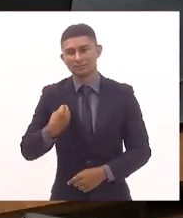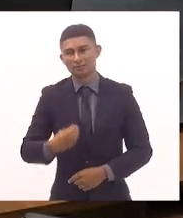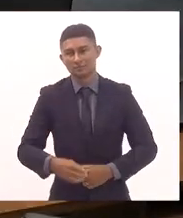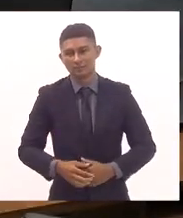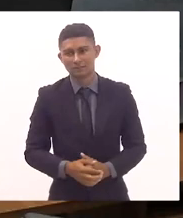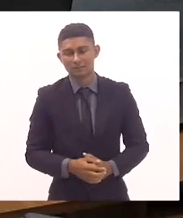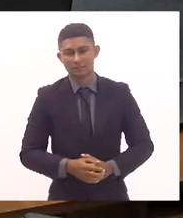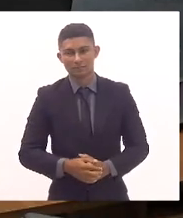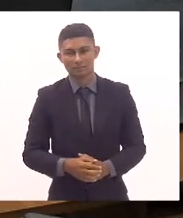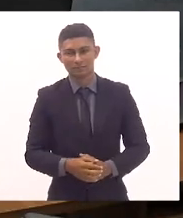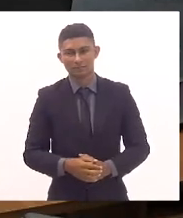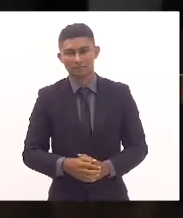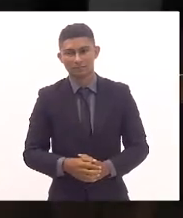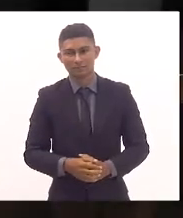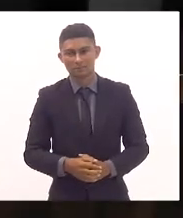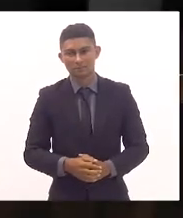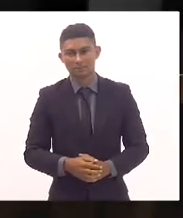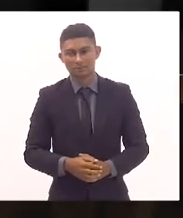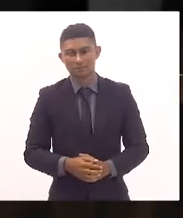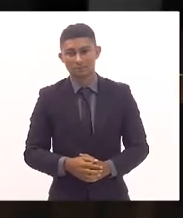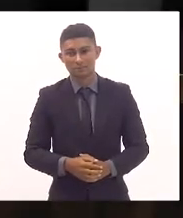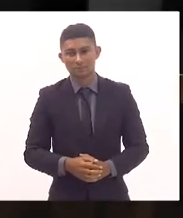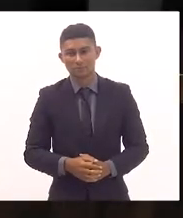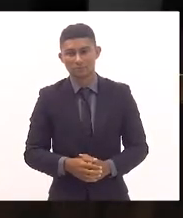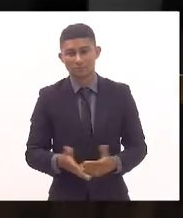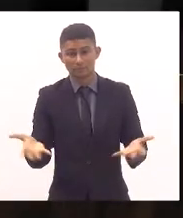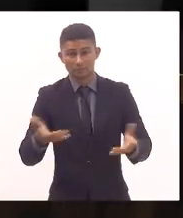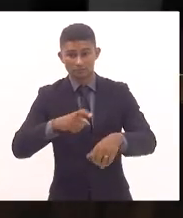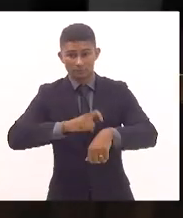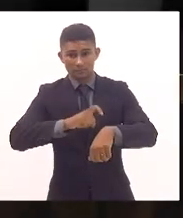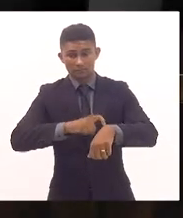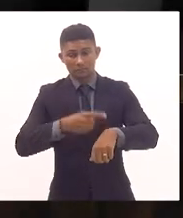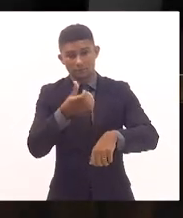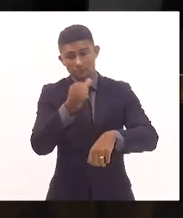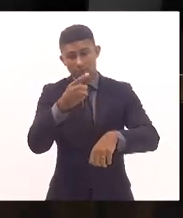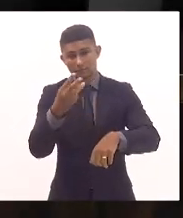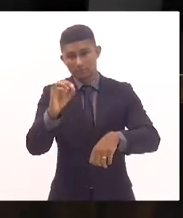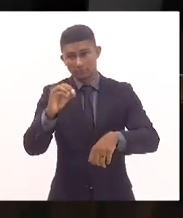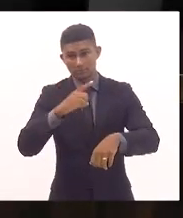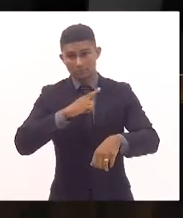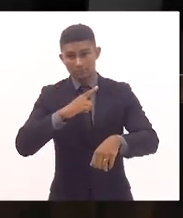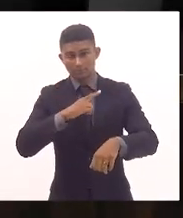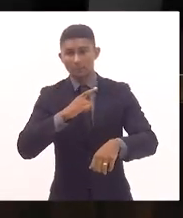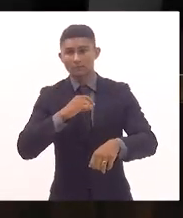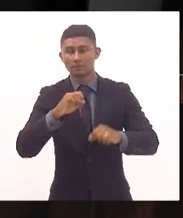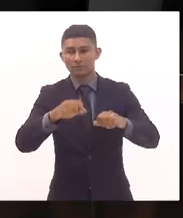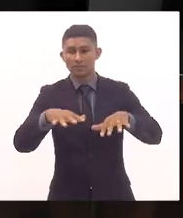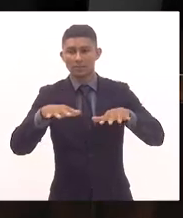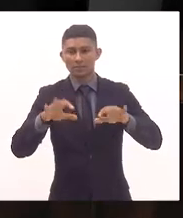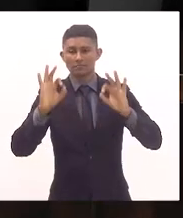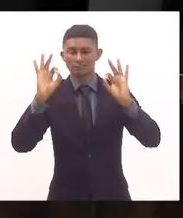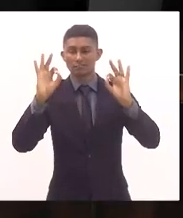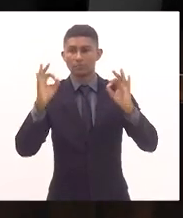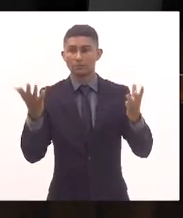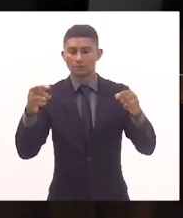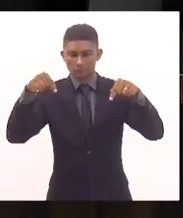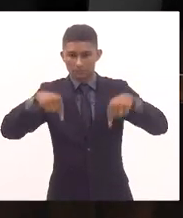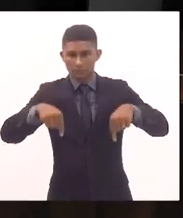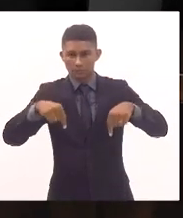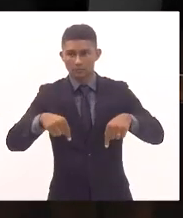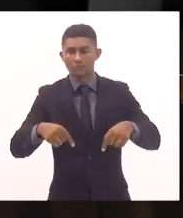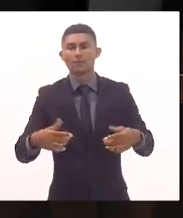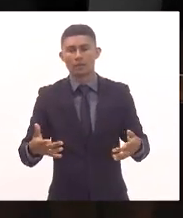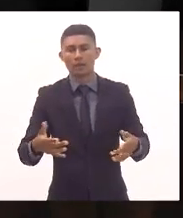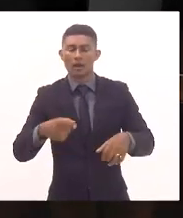Nós teremos sessão solene agora às 18h30 e encerraremos a sessão rigorosamente no